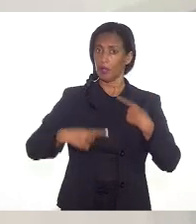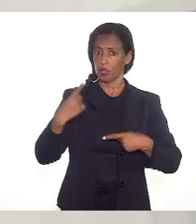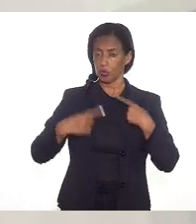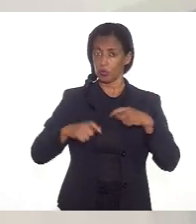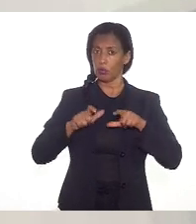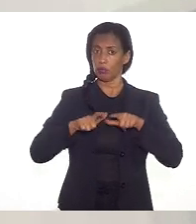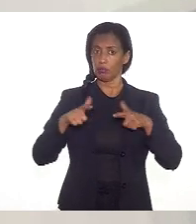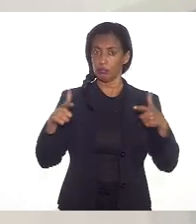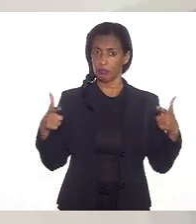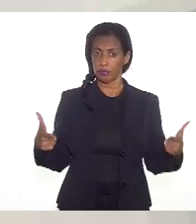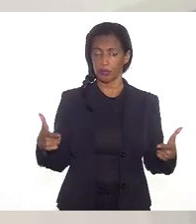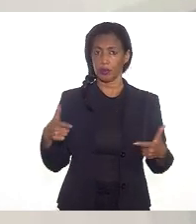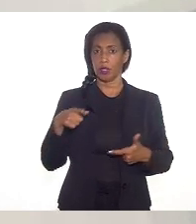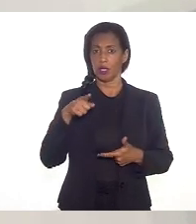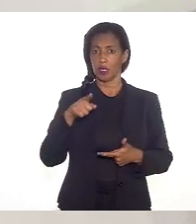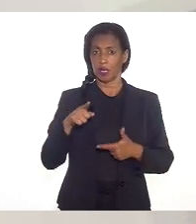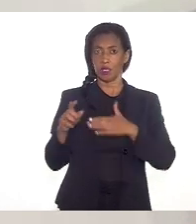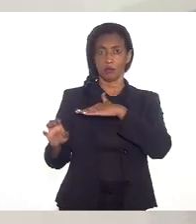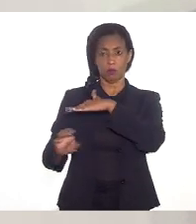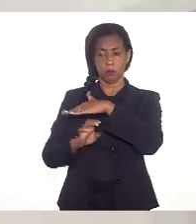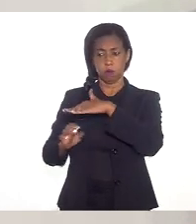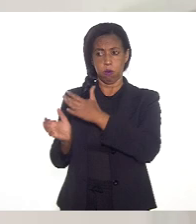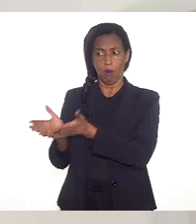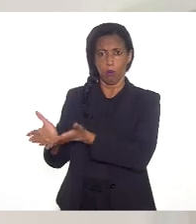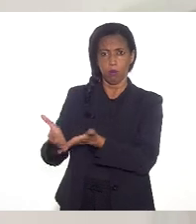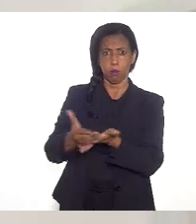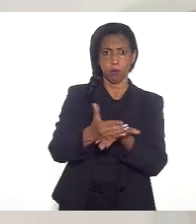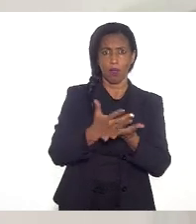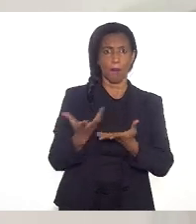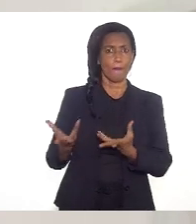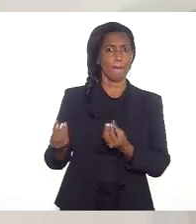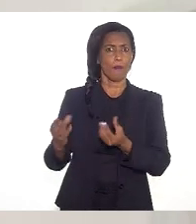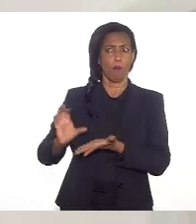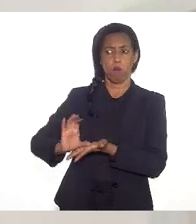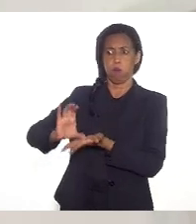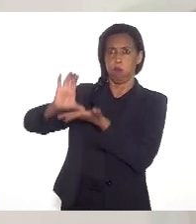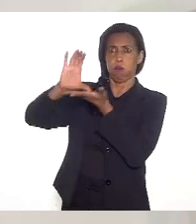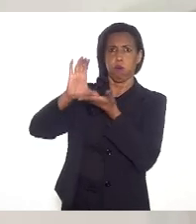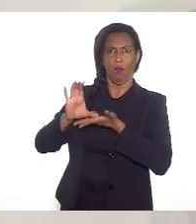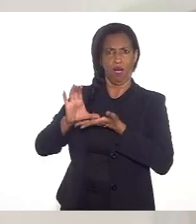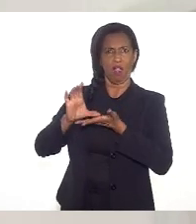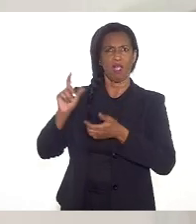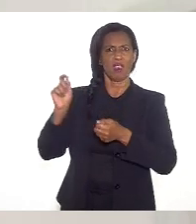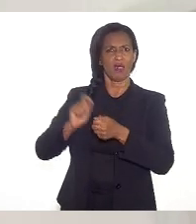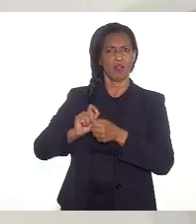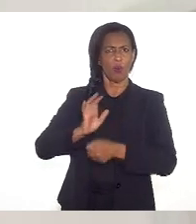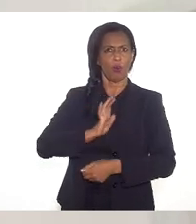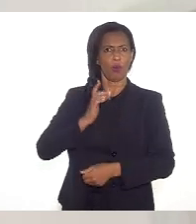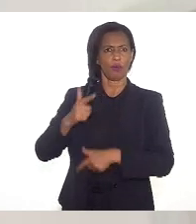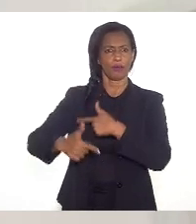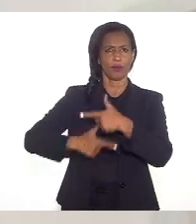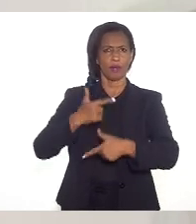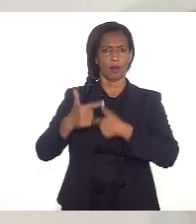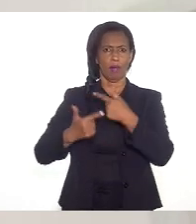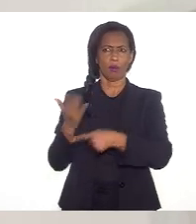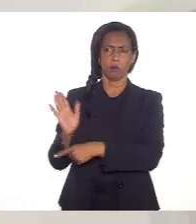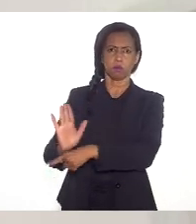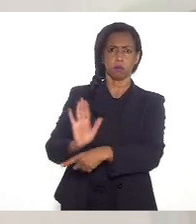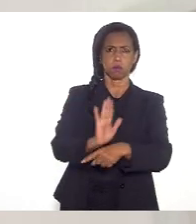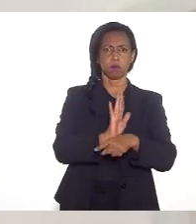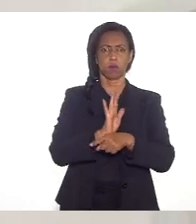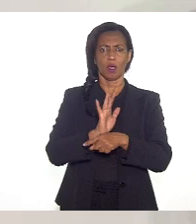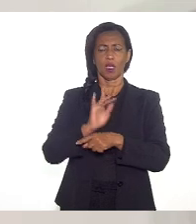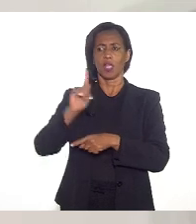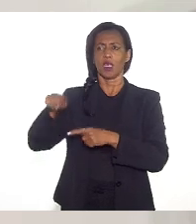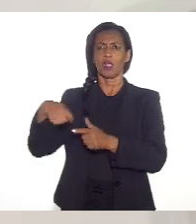amplo, e essas concessionárias arrecadam muito e prestam um péssimo serviço ao contribuinte e depois joga